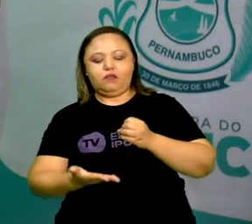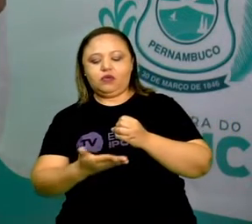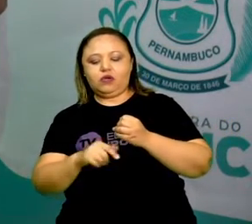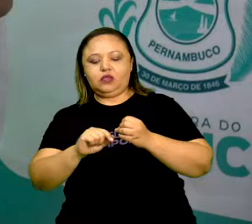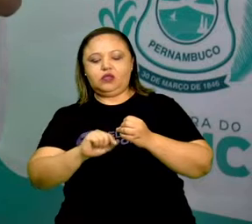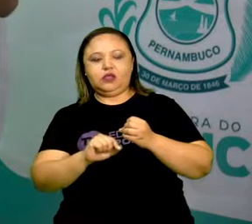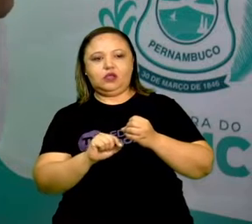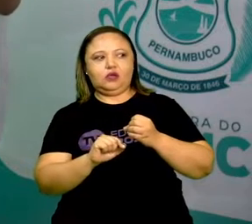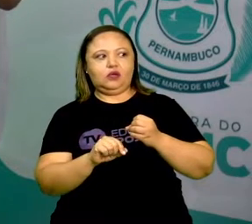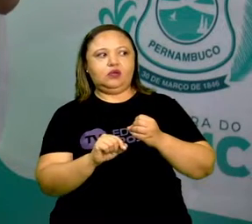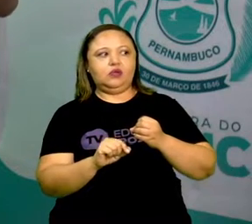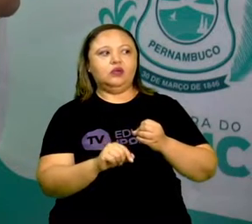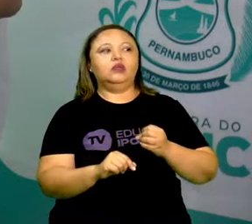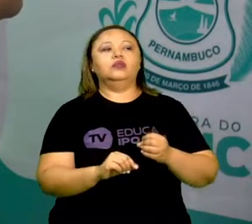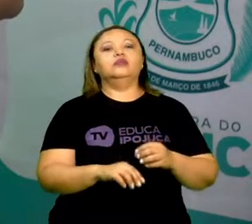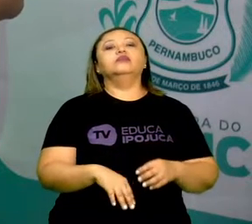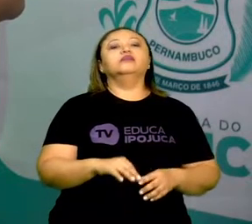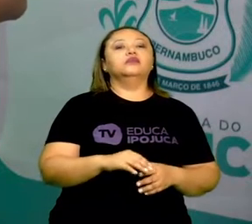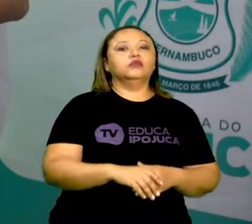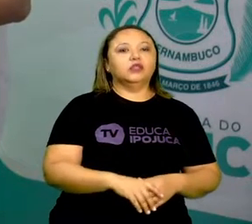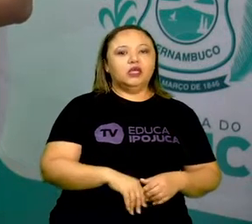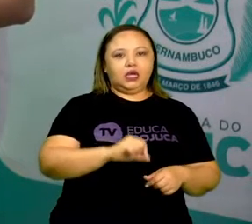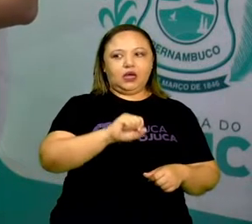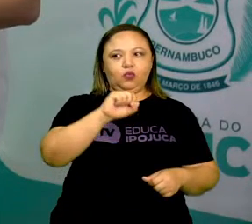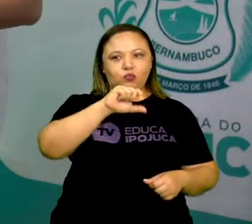justamente o que, pessoal? O comprimento.